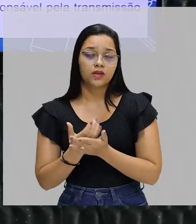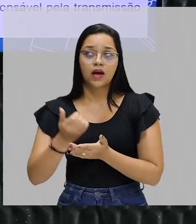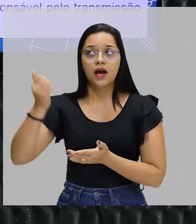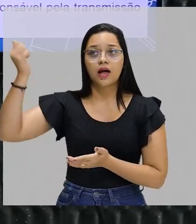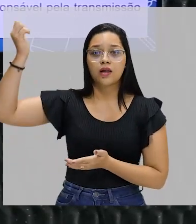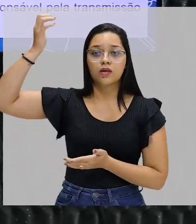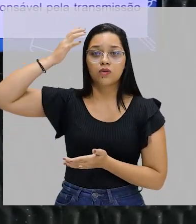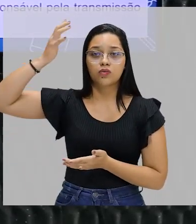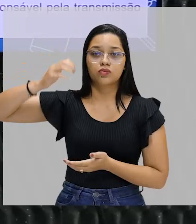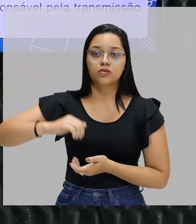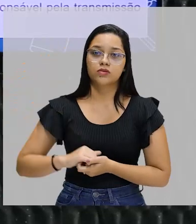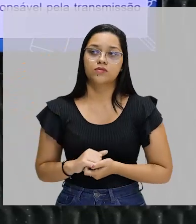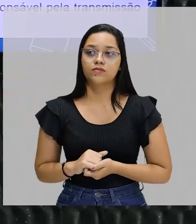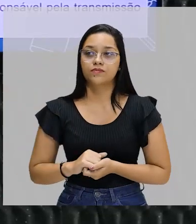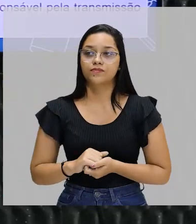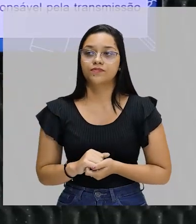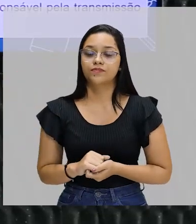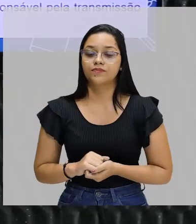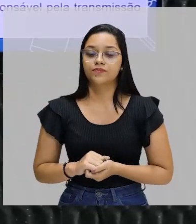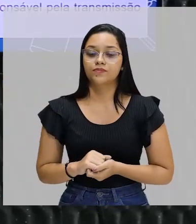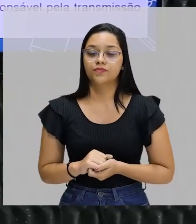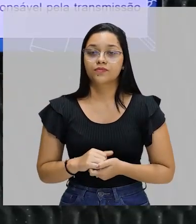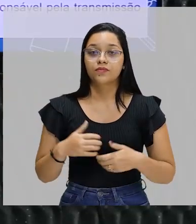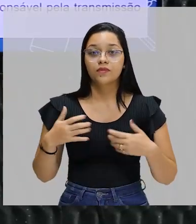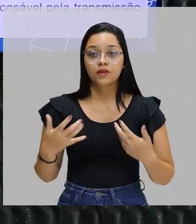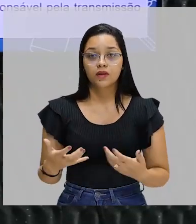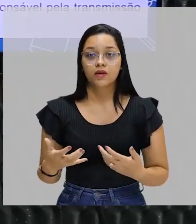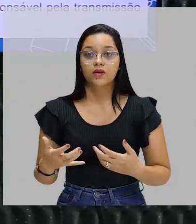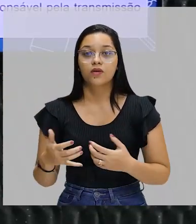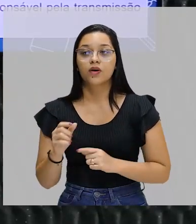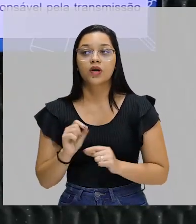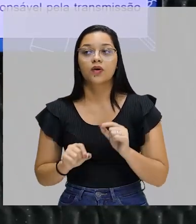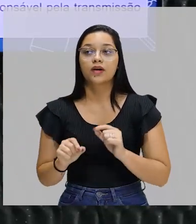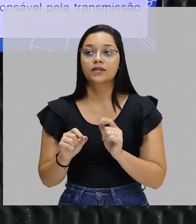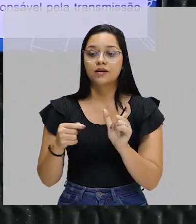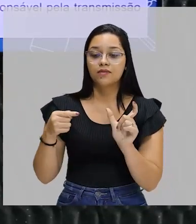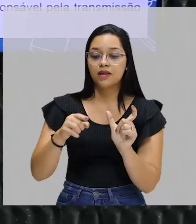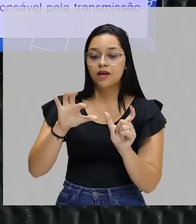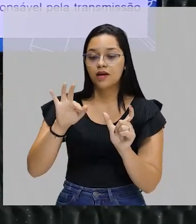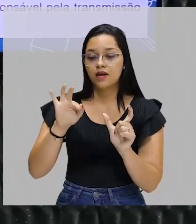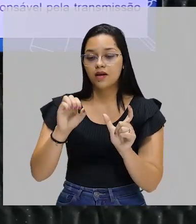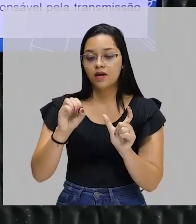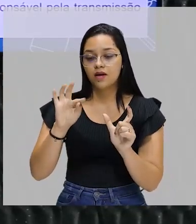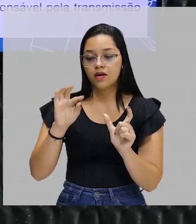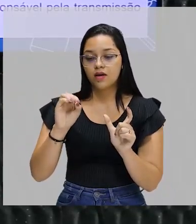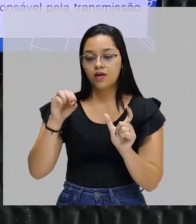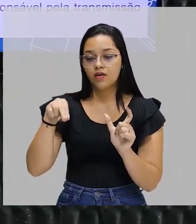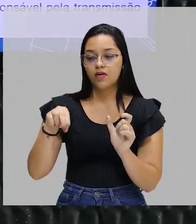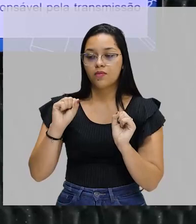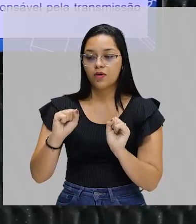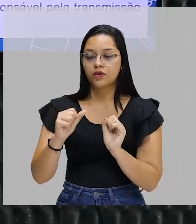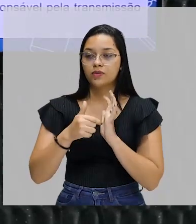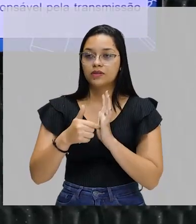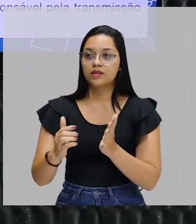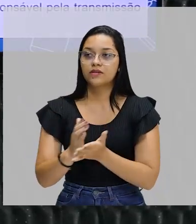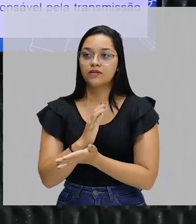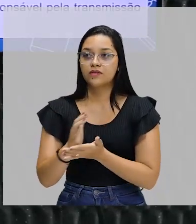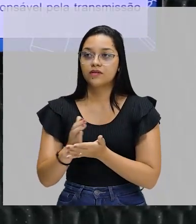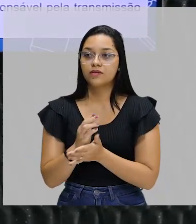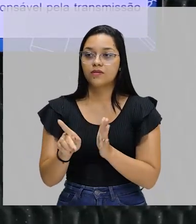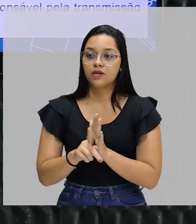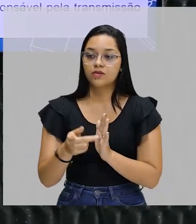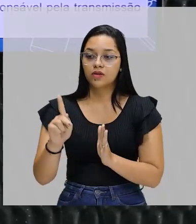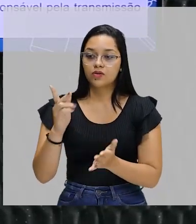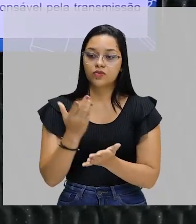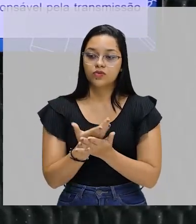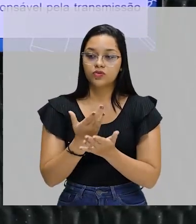luz, tá certo? Então, essa palavrinha fóton ela pode aparecer aí em várias partes do seu estudo